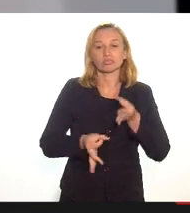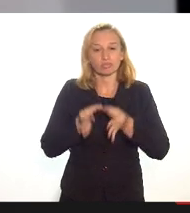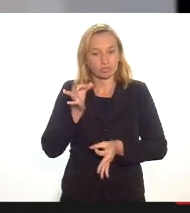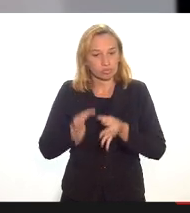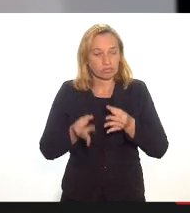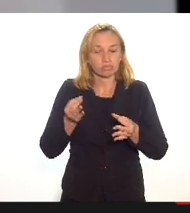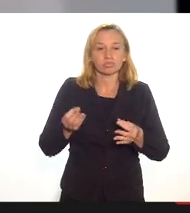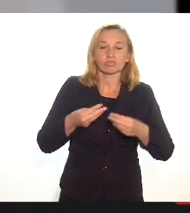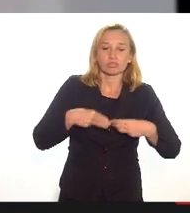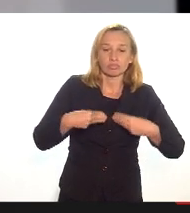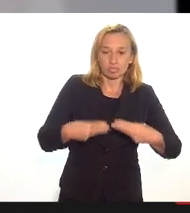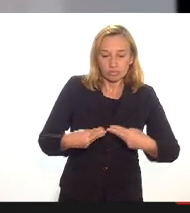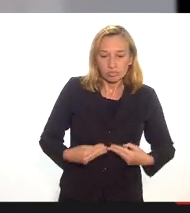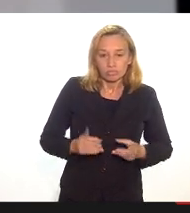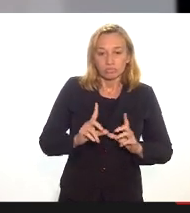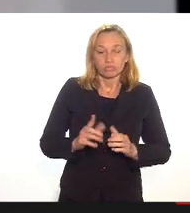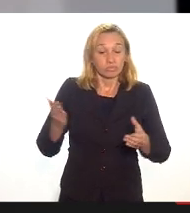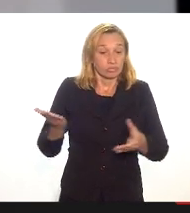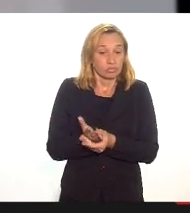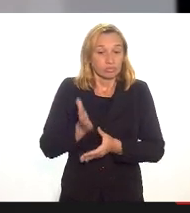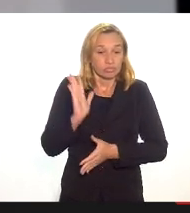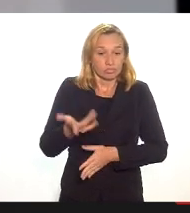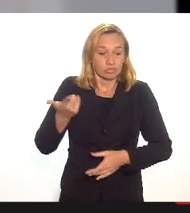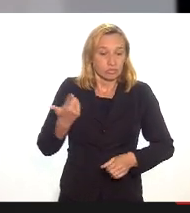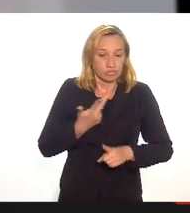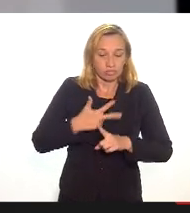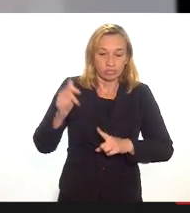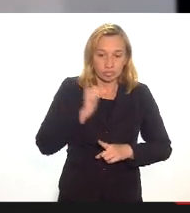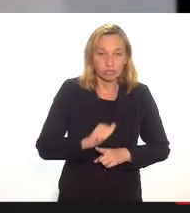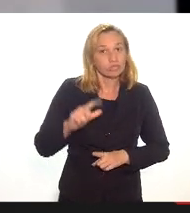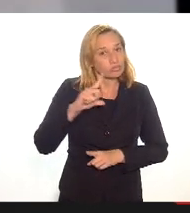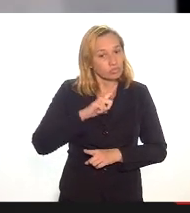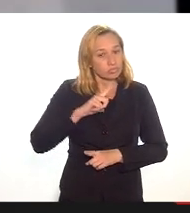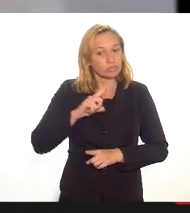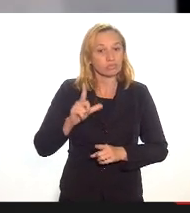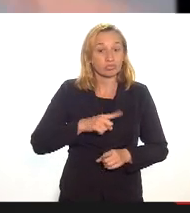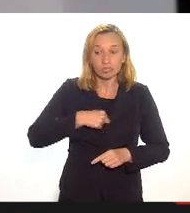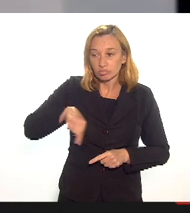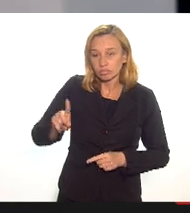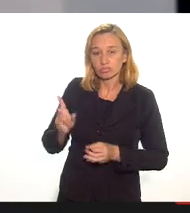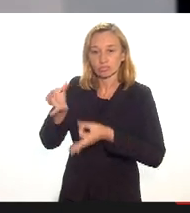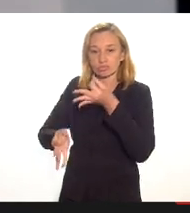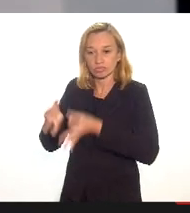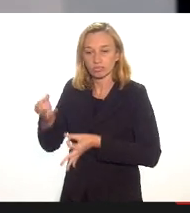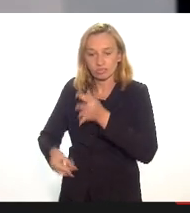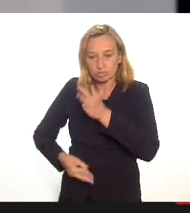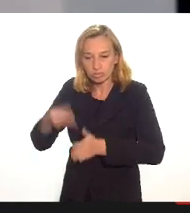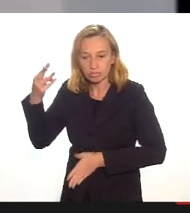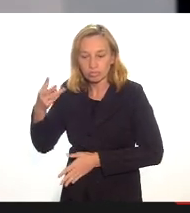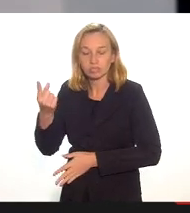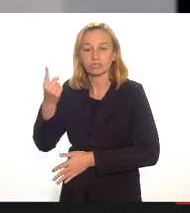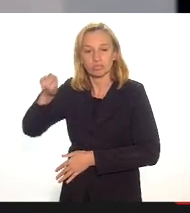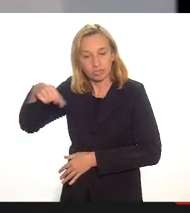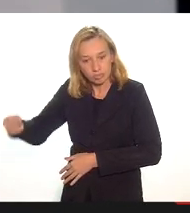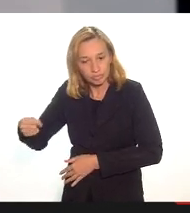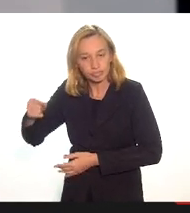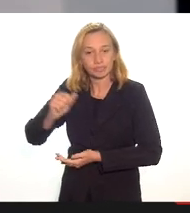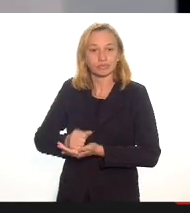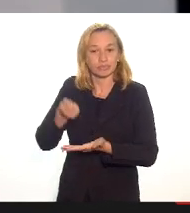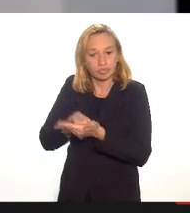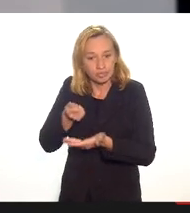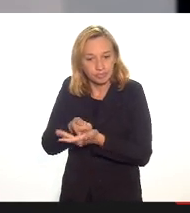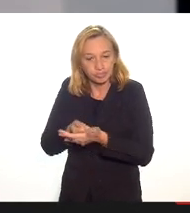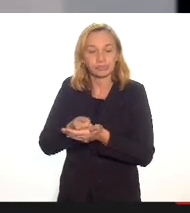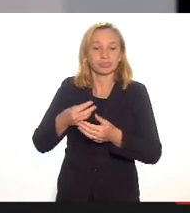Ministério. São ações judiciais ganhas e o Ministério não cumpre. Nós voltamos ao juiz 3 vezes depois ainda, para que ele obrigasse